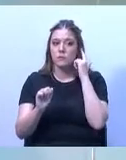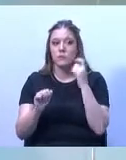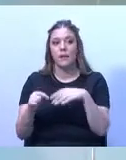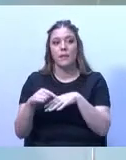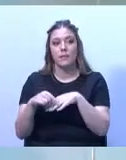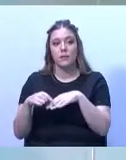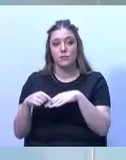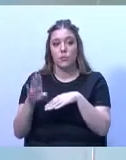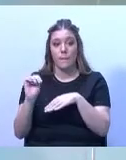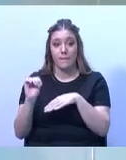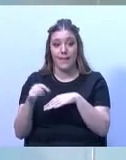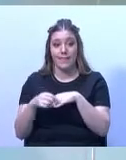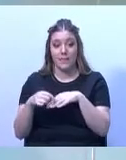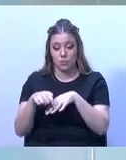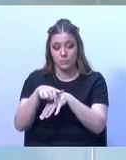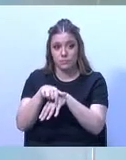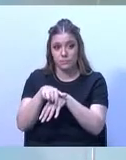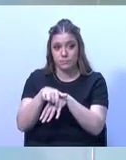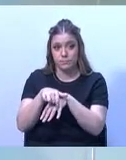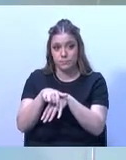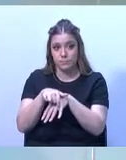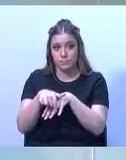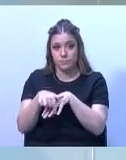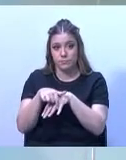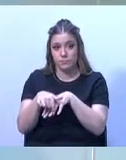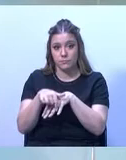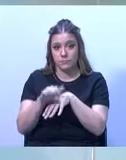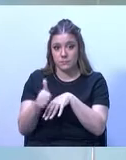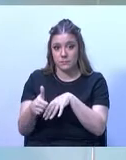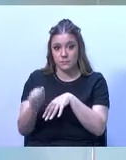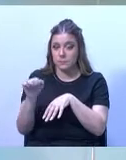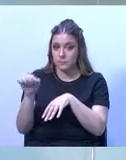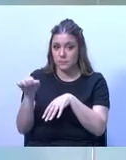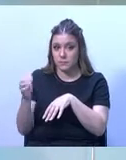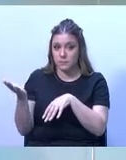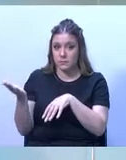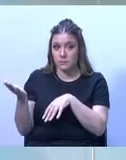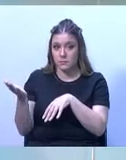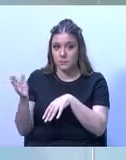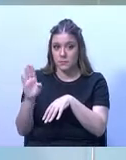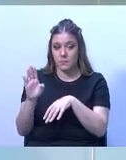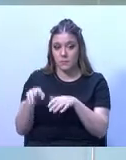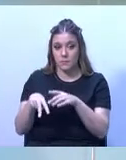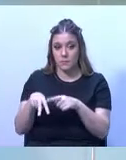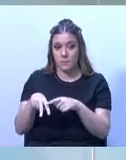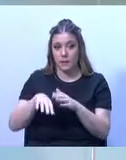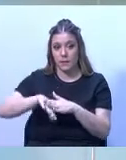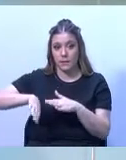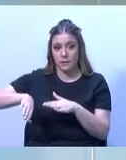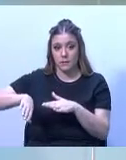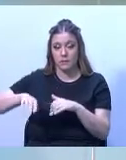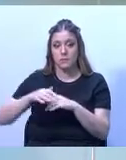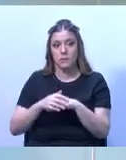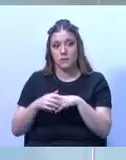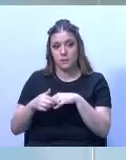certo? Sim, sim. Aqui assim entre os dedos, correto? É da perna direita. Entre Pronto. o dedo